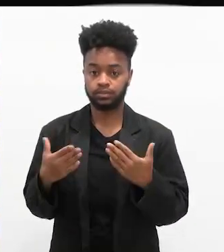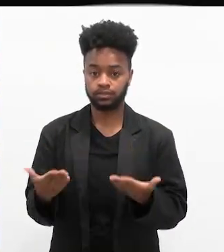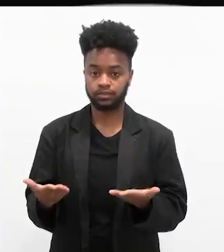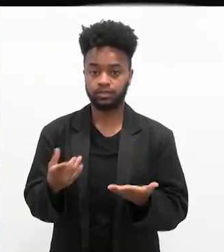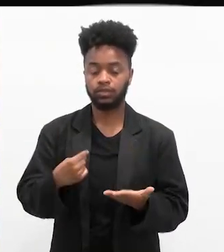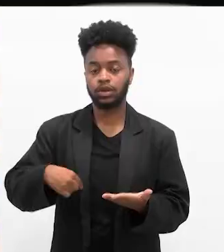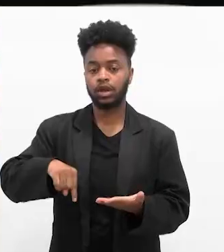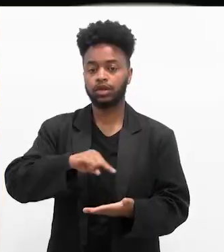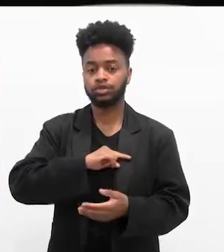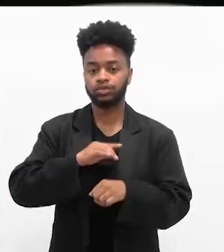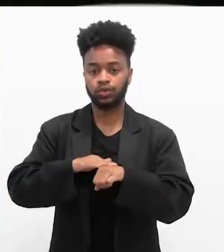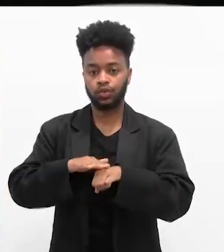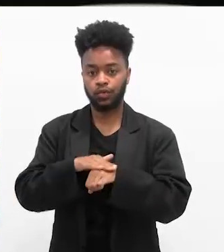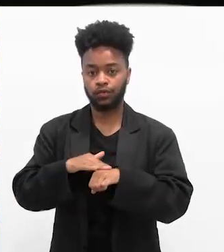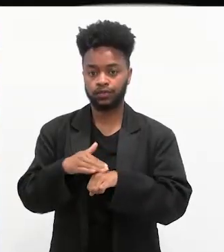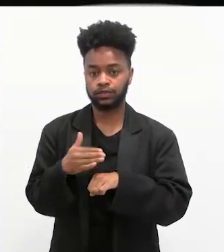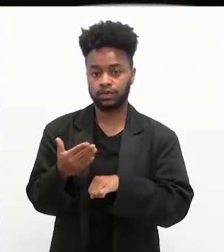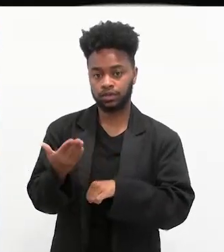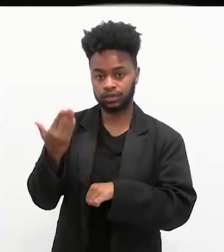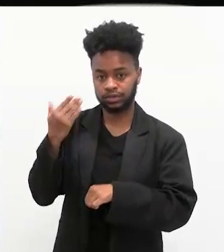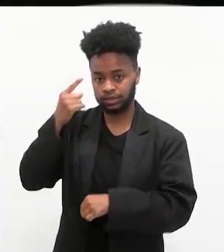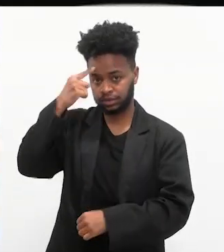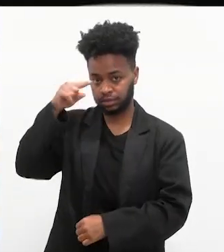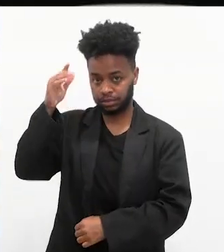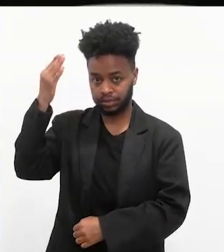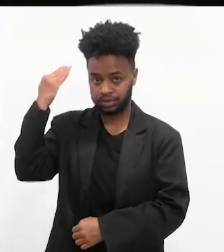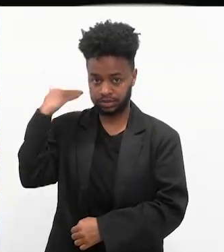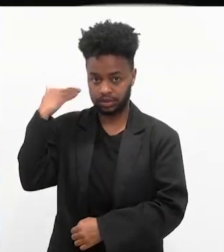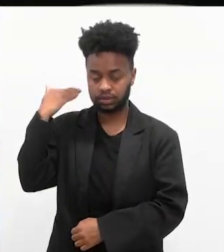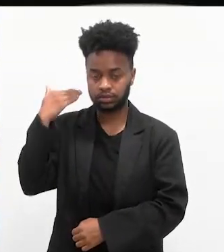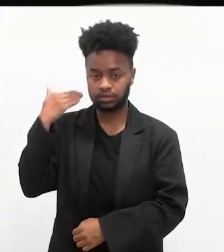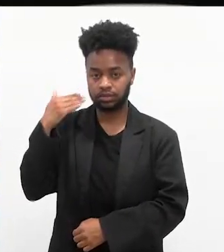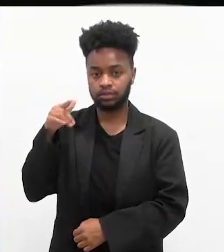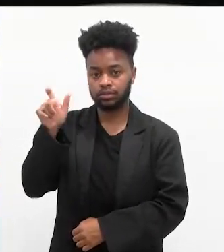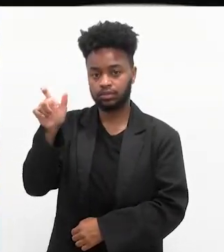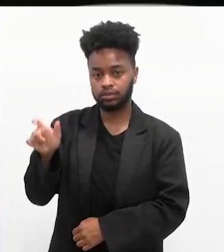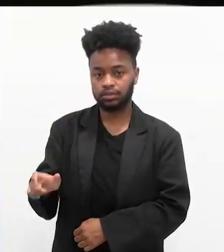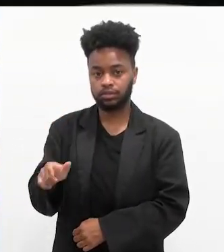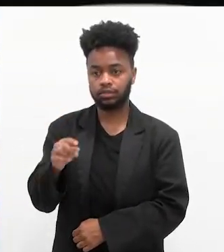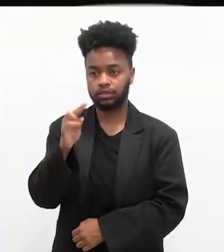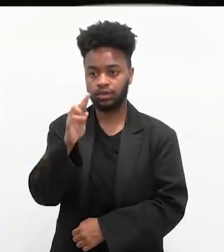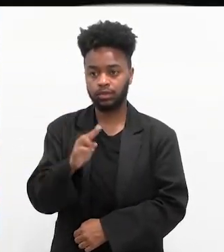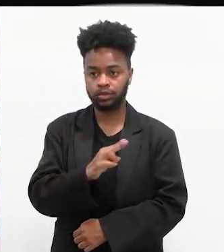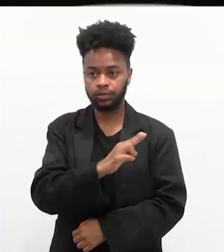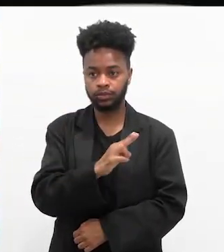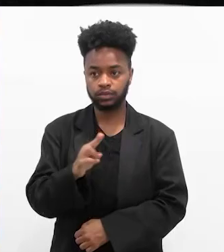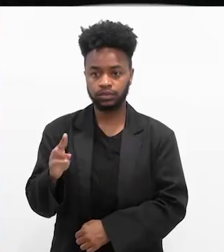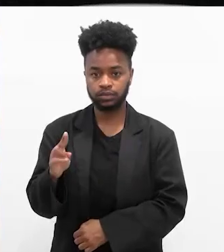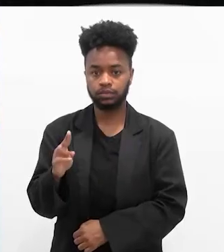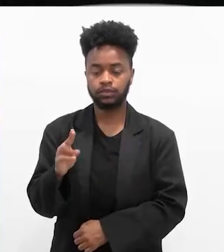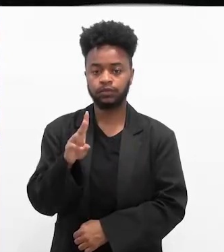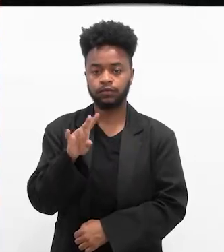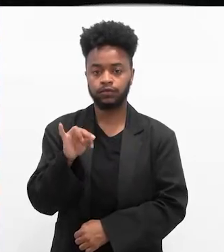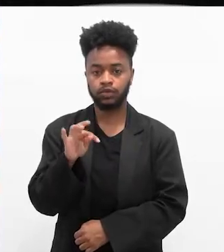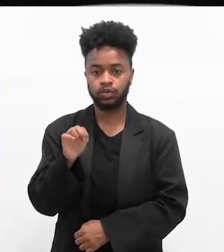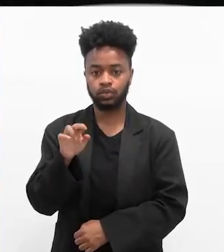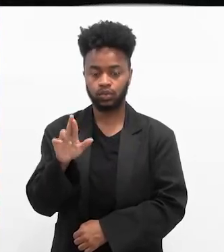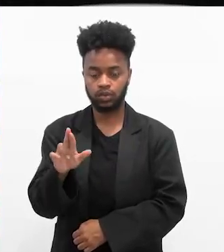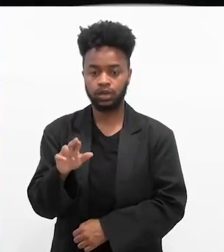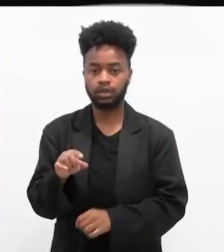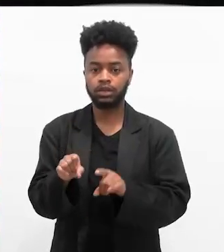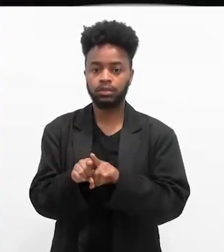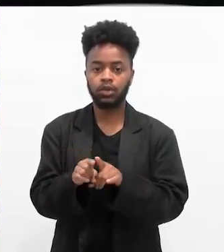Então, nós conversamos anteriormente, semana passada, com o padre Vitor Pimentel, que nos deu uma